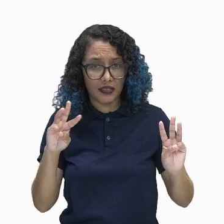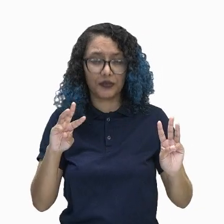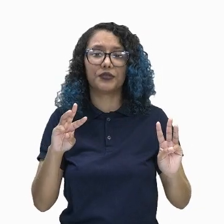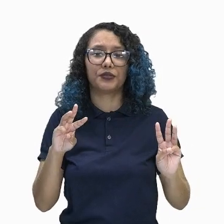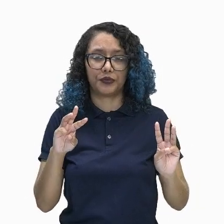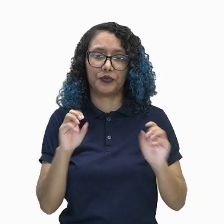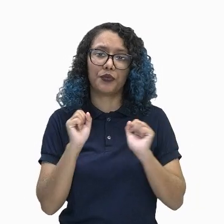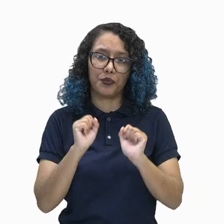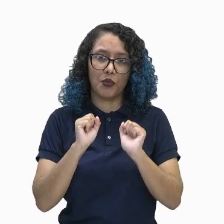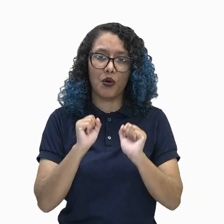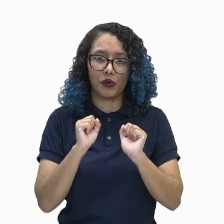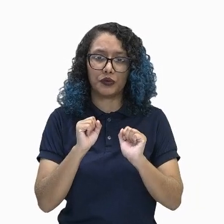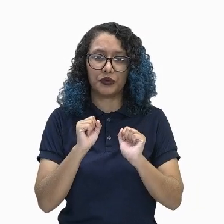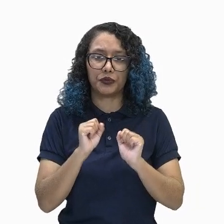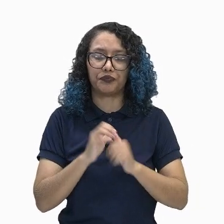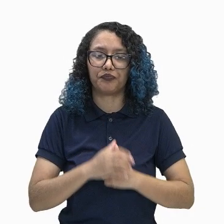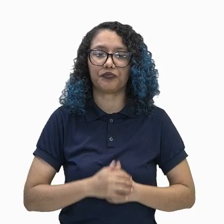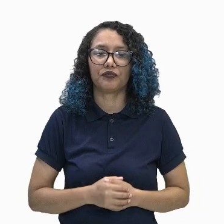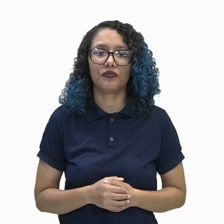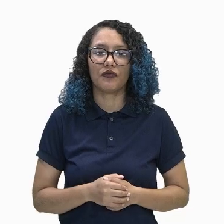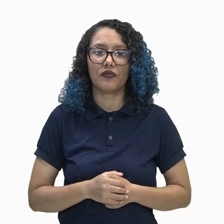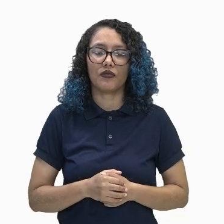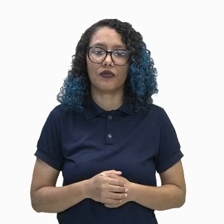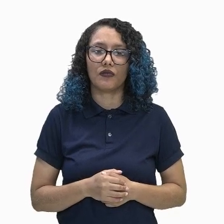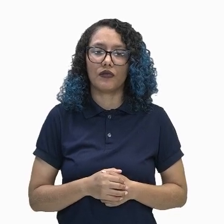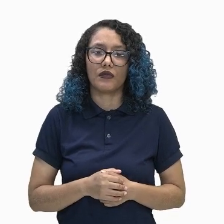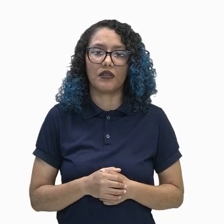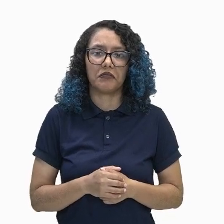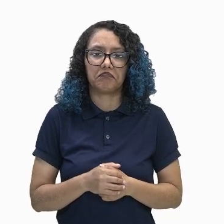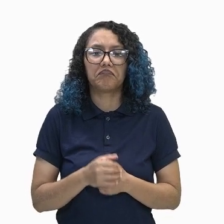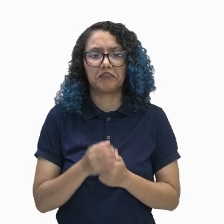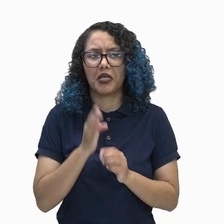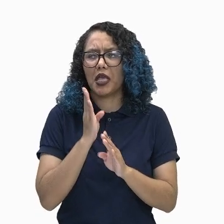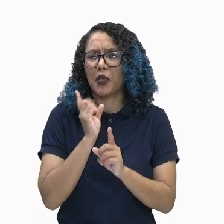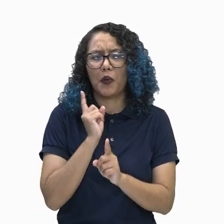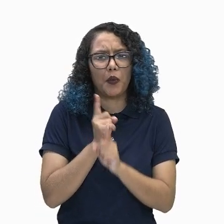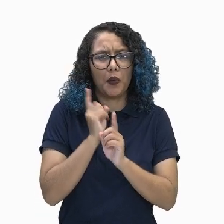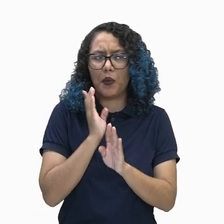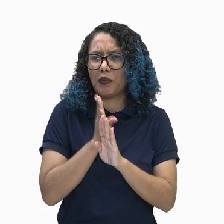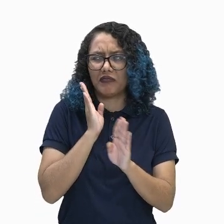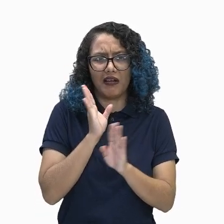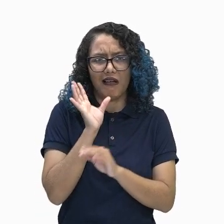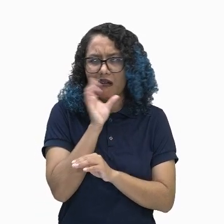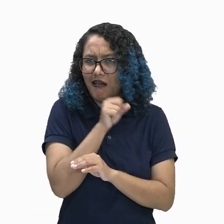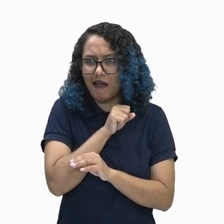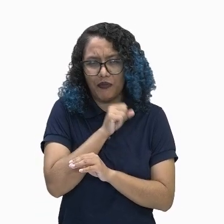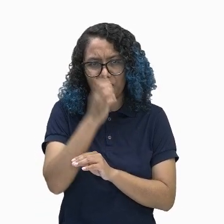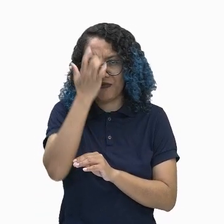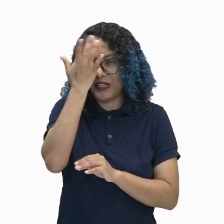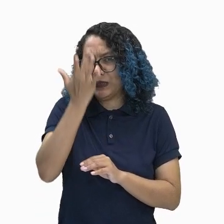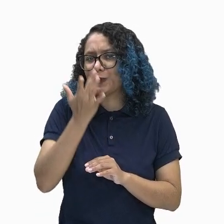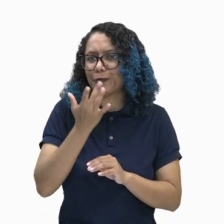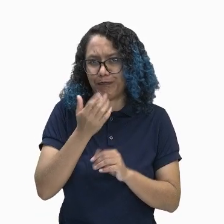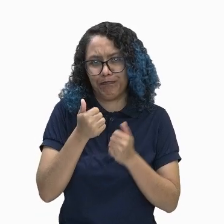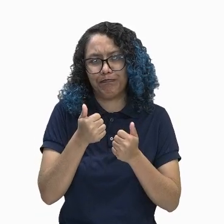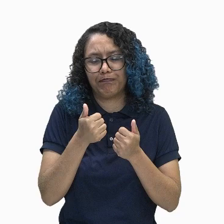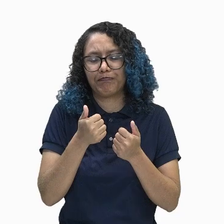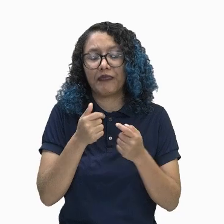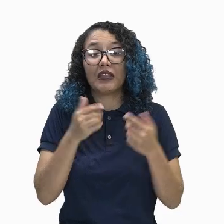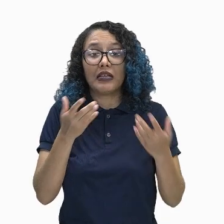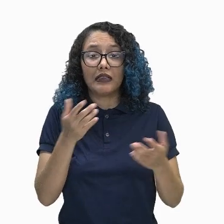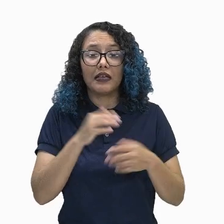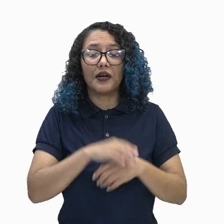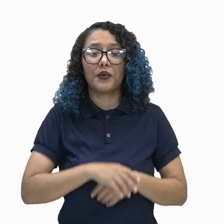no site do Governo Federal. Você vai encontrar essa lei de maneira muito fácil e rápida, certo? Então, percebam que os